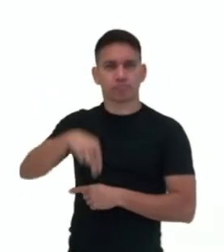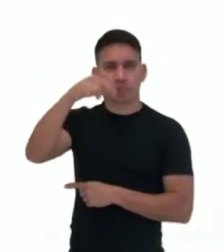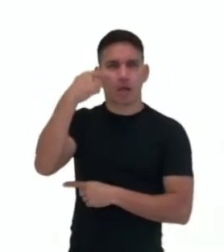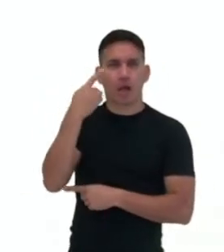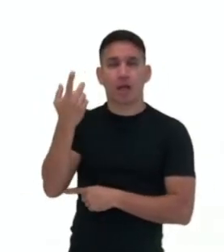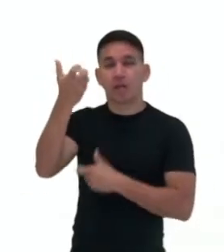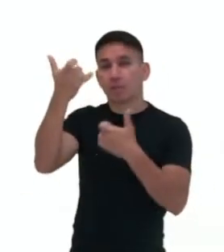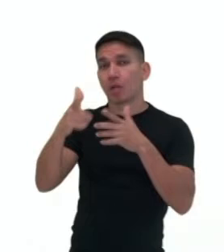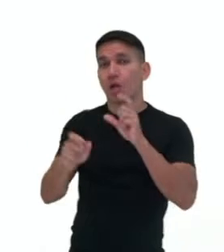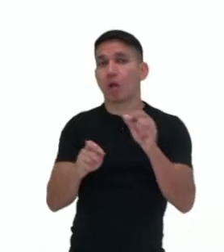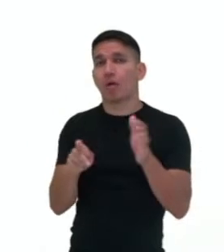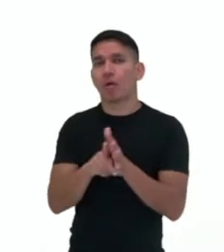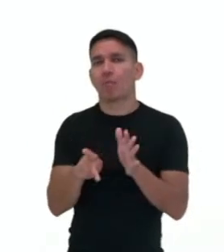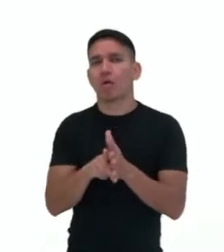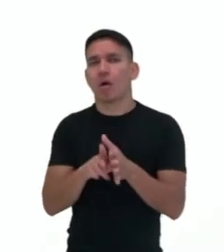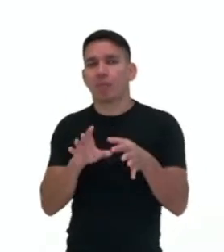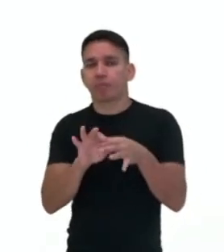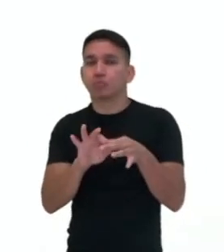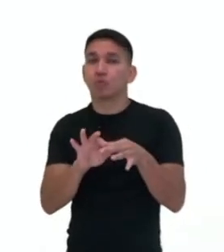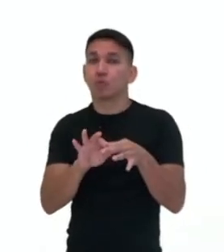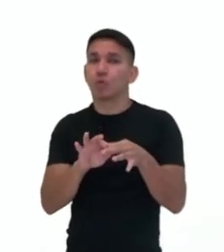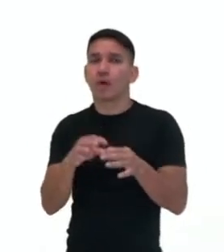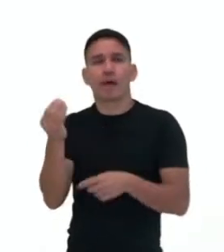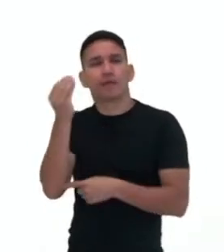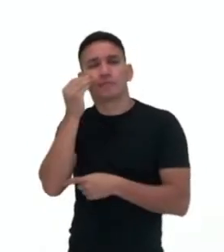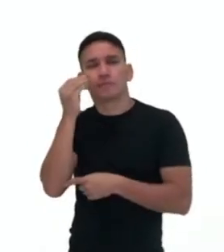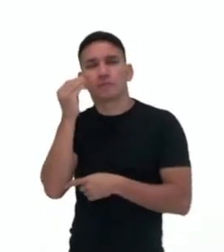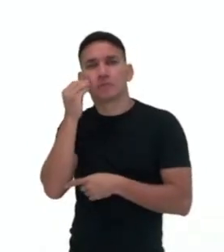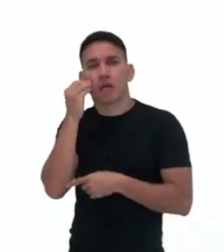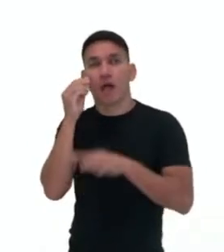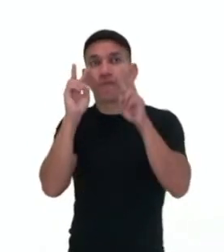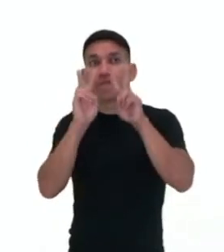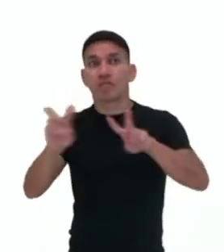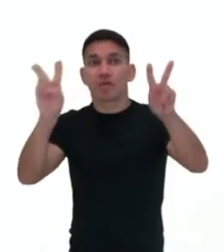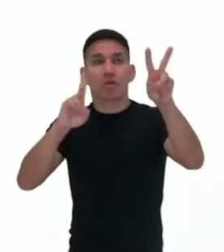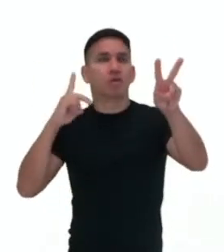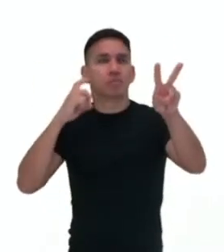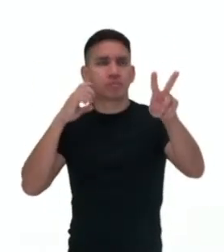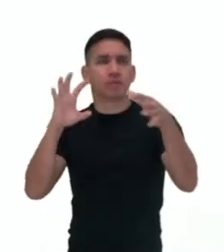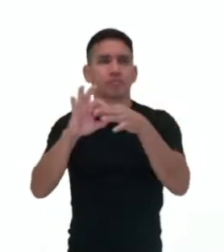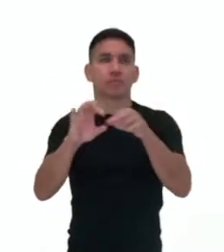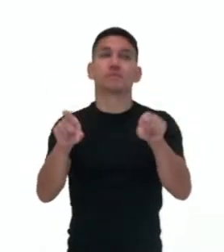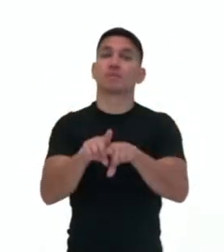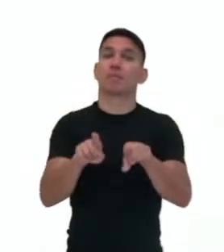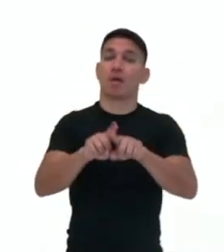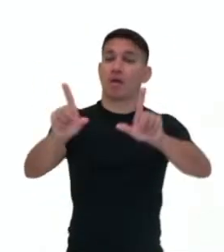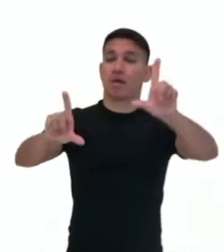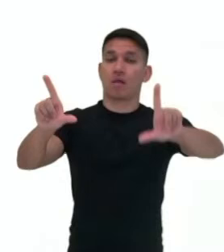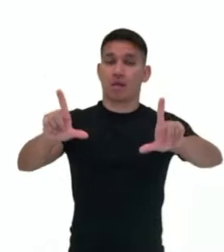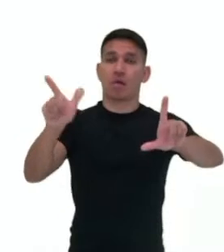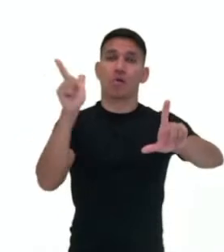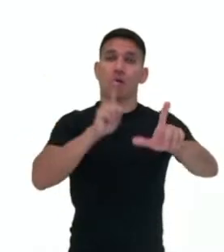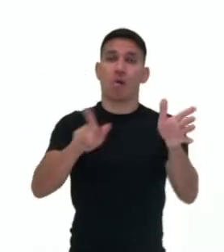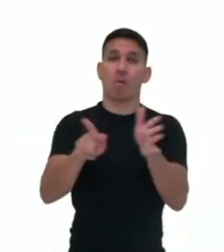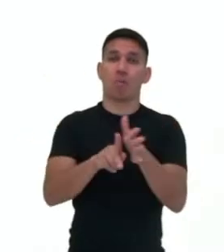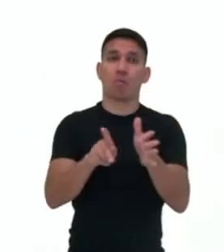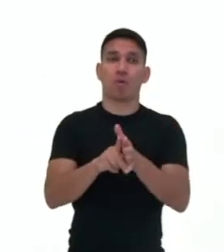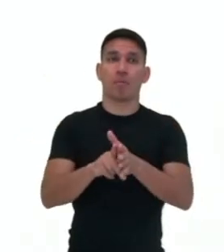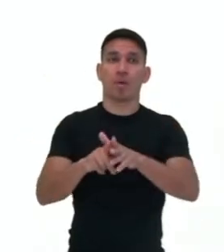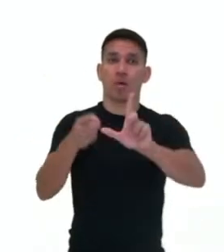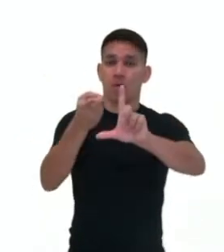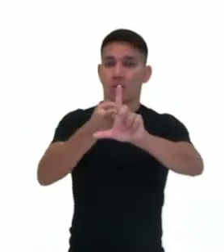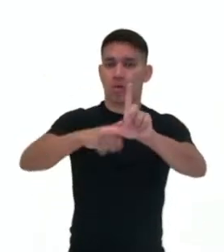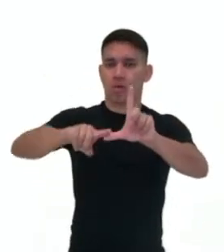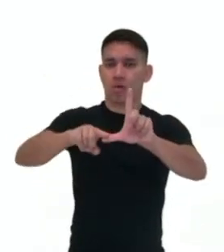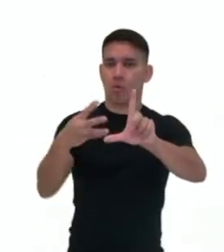de soluções audiovisuais aconselha que a tela do televisor ocupe 40 graus do seu campo de visão,